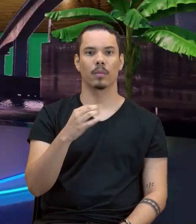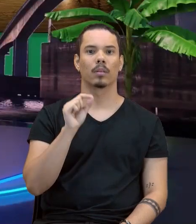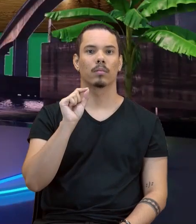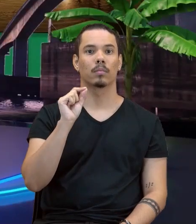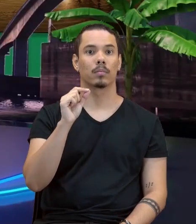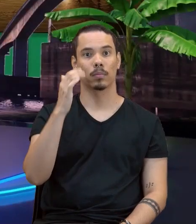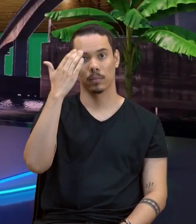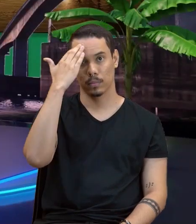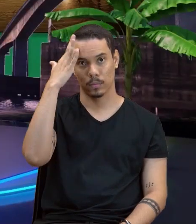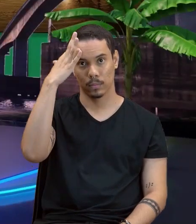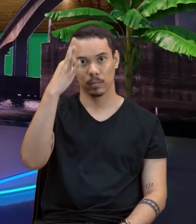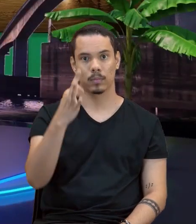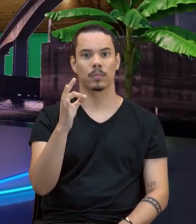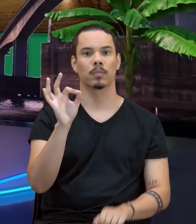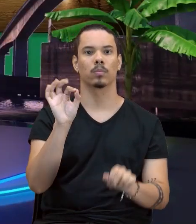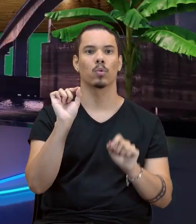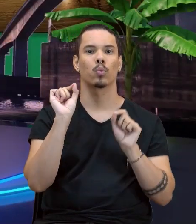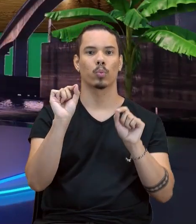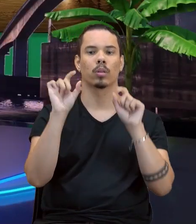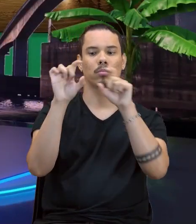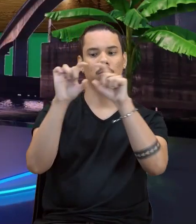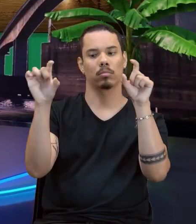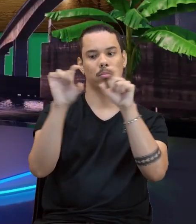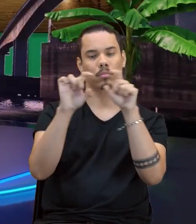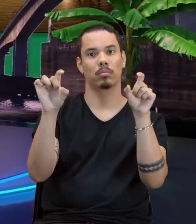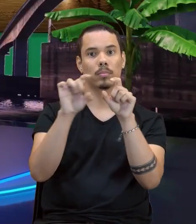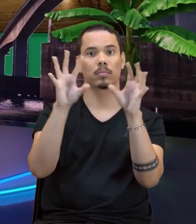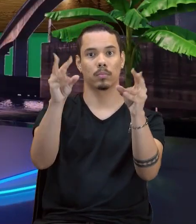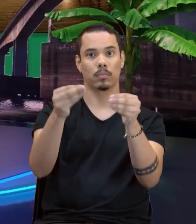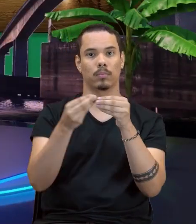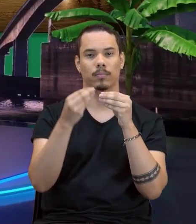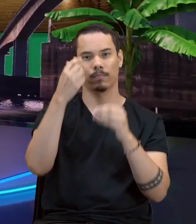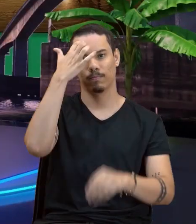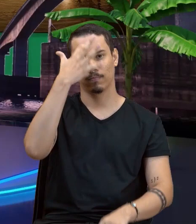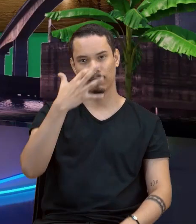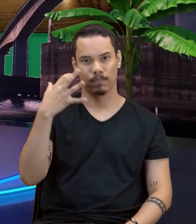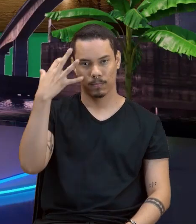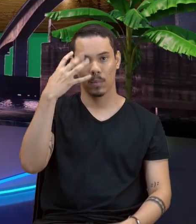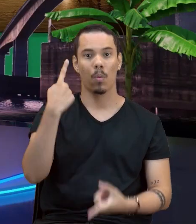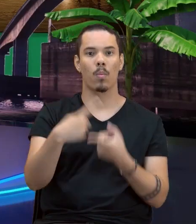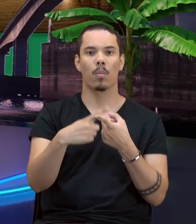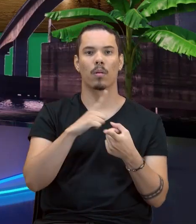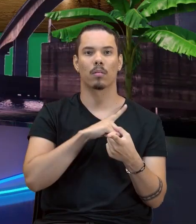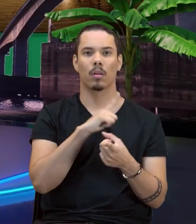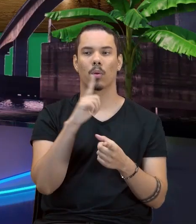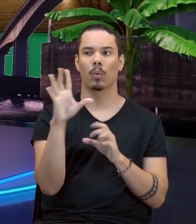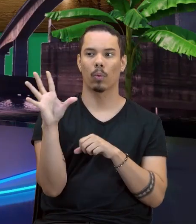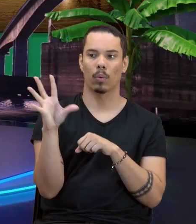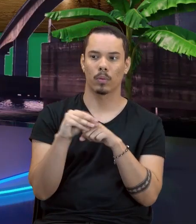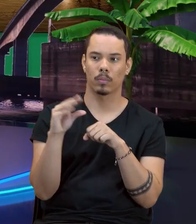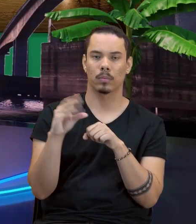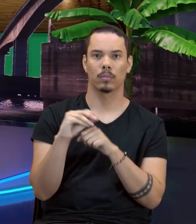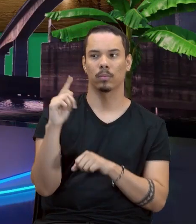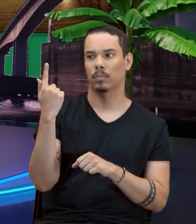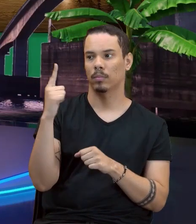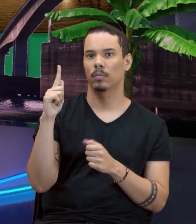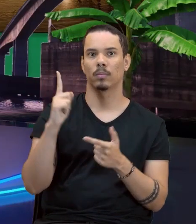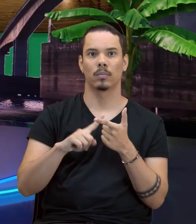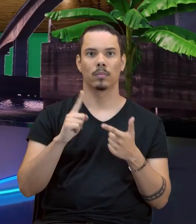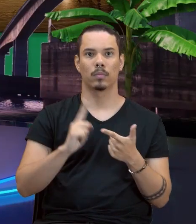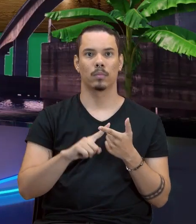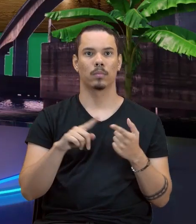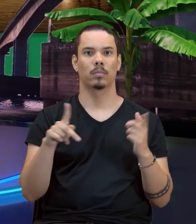o enunciado, interpretar, porque aí envolve a questão do conhecimento geográfico, conhecimento biológico, mas também